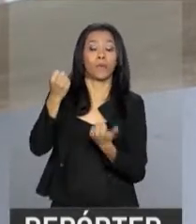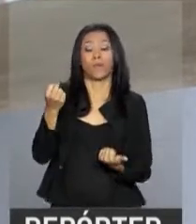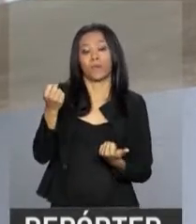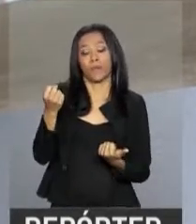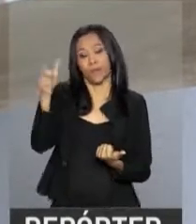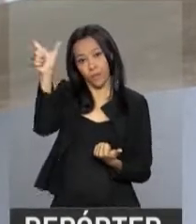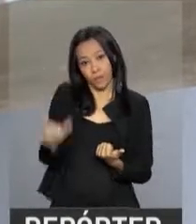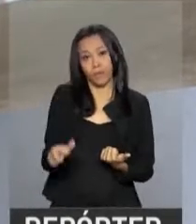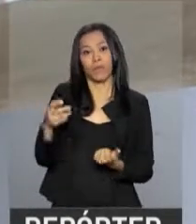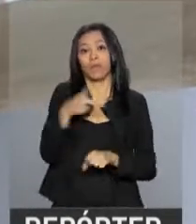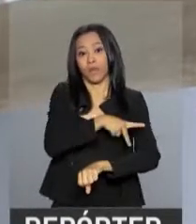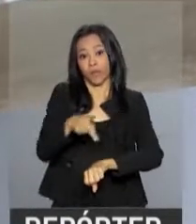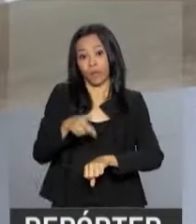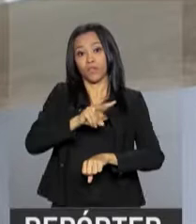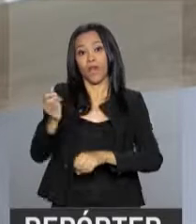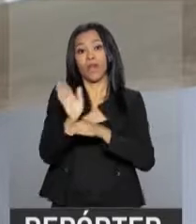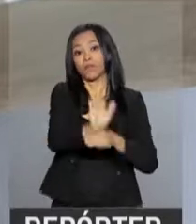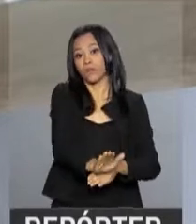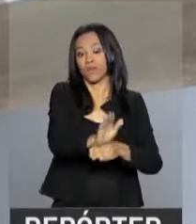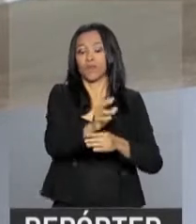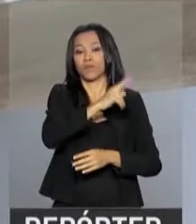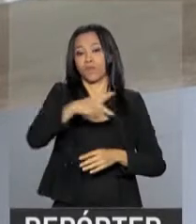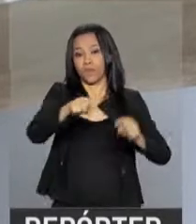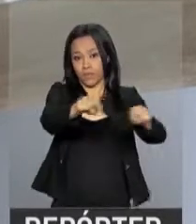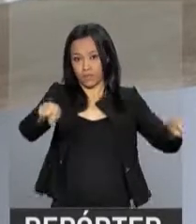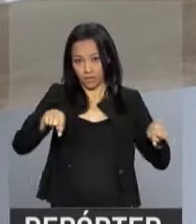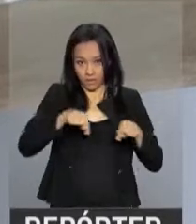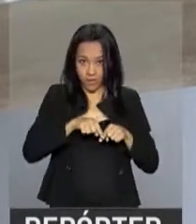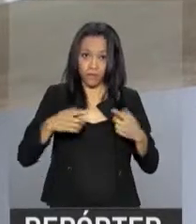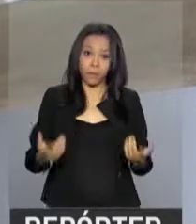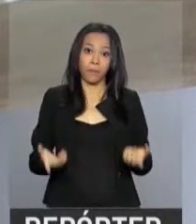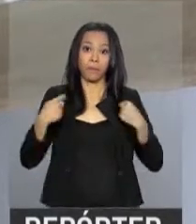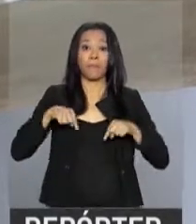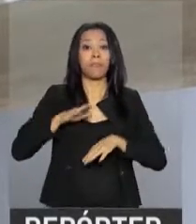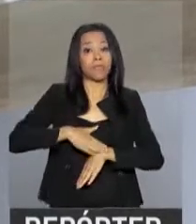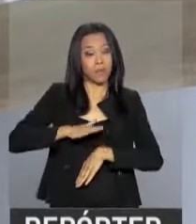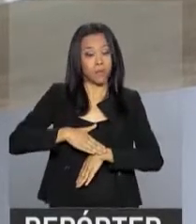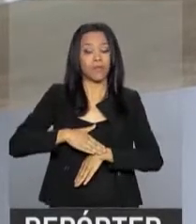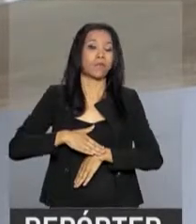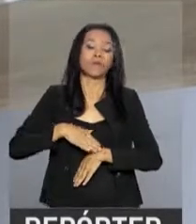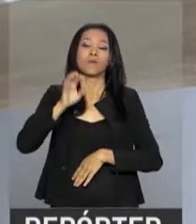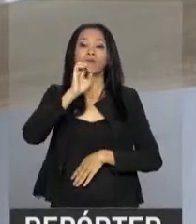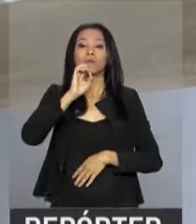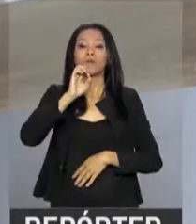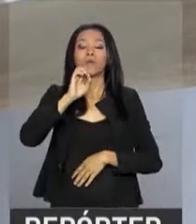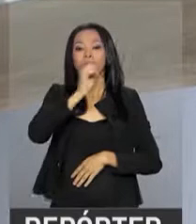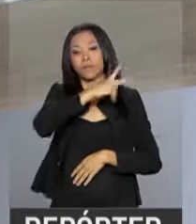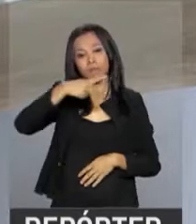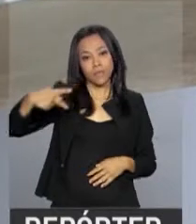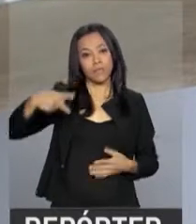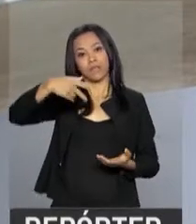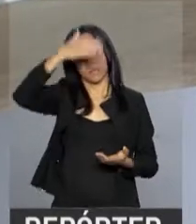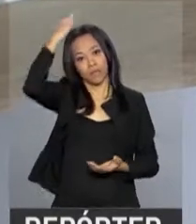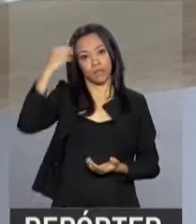em sala de aula e nesse momento o presidente michel temer está recebendo é luiz fux on e ministro